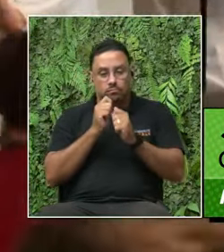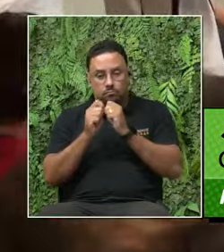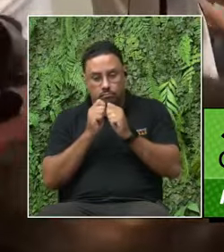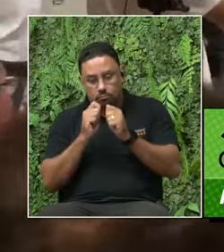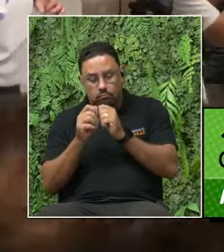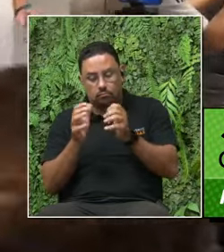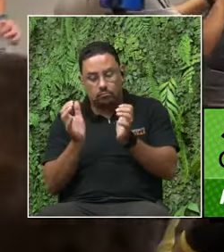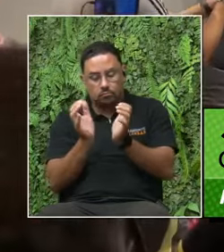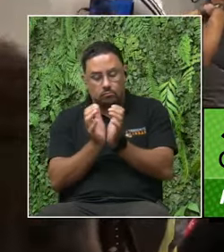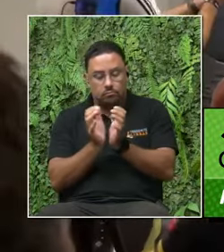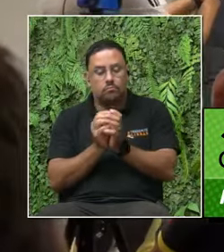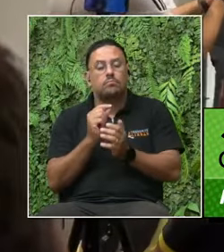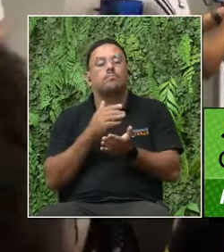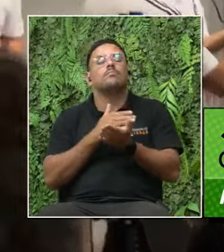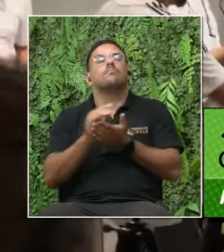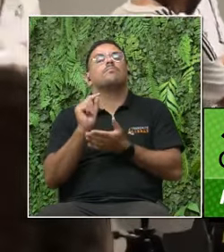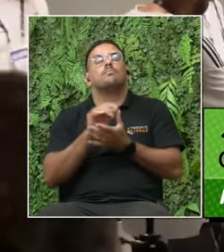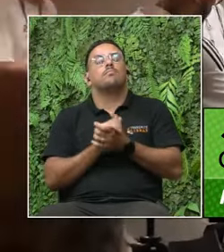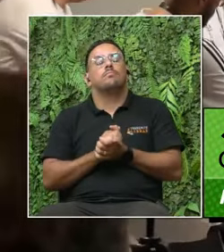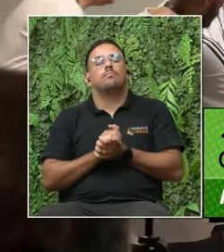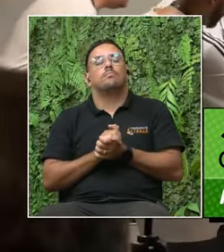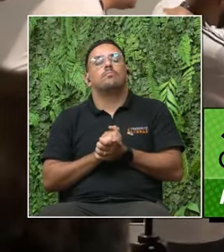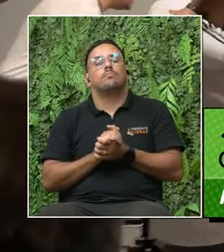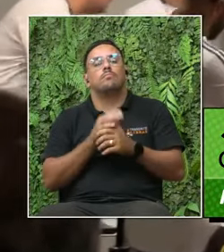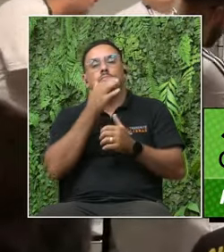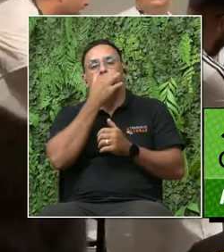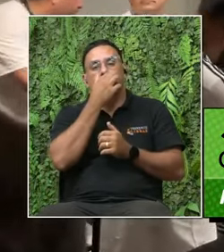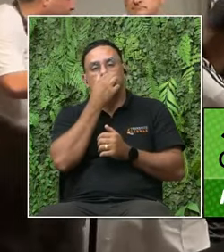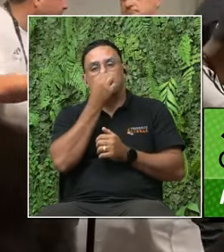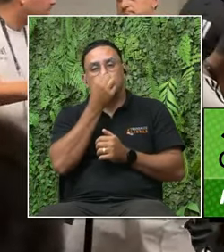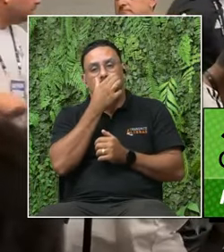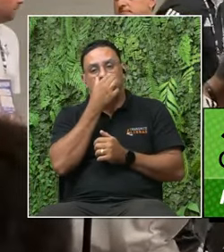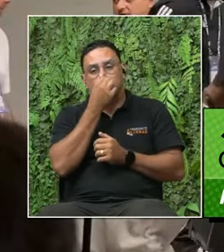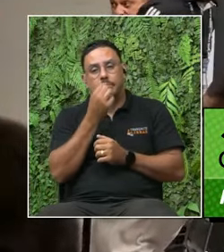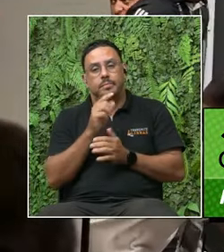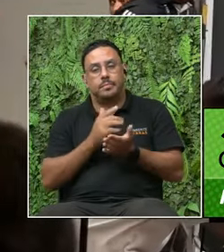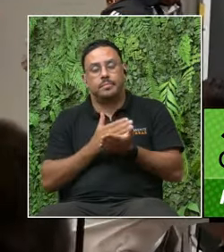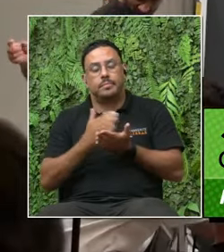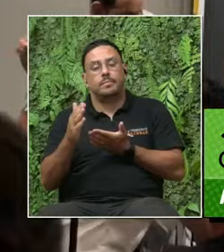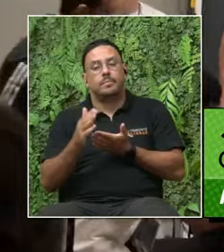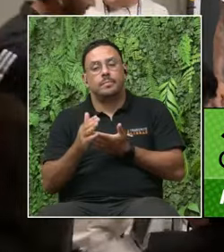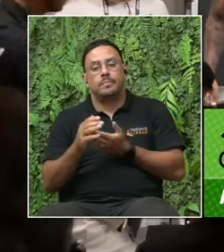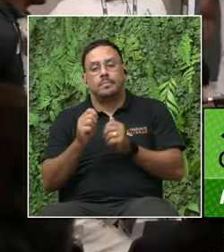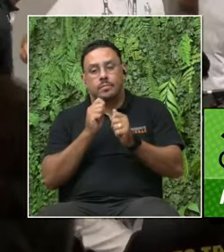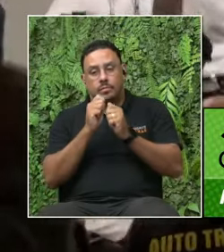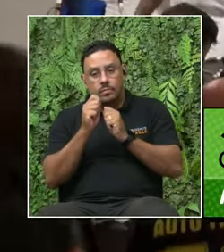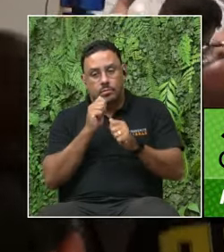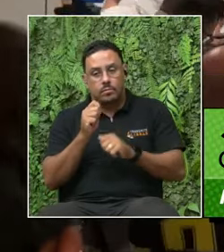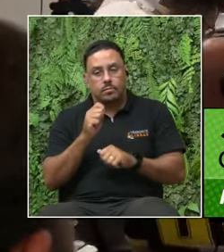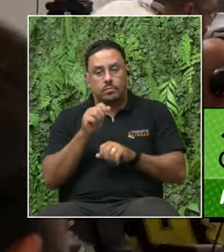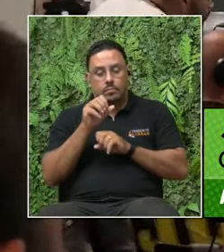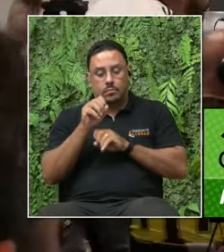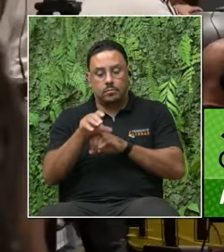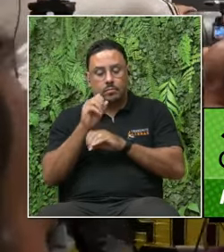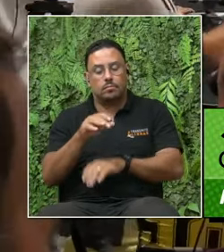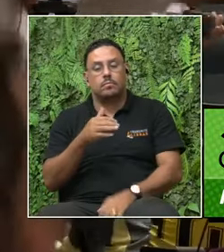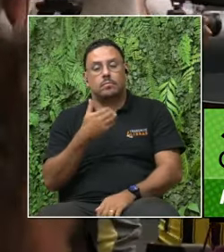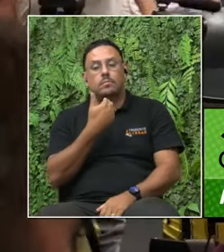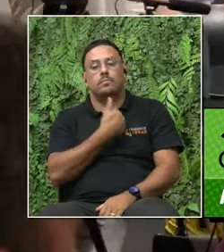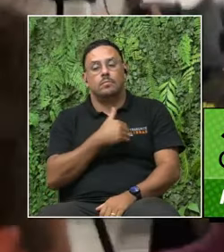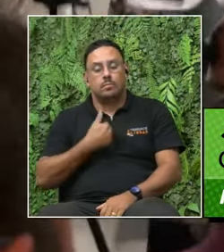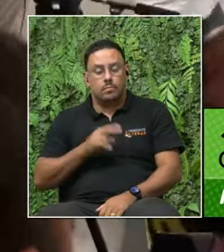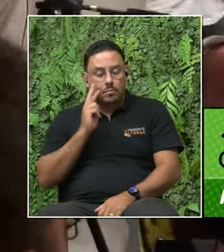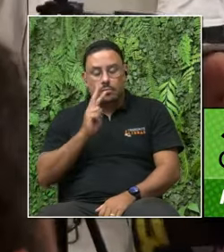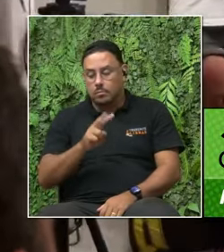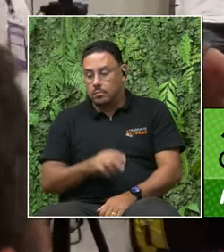quem tá começar aqui o anded vai começar a entrevista coletiva vamos ver se começa por aqui